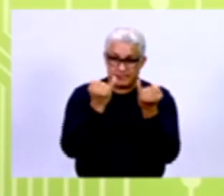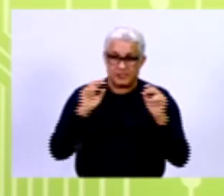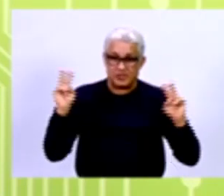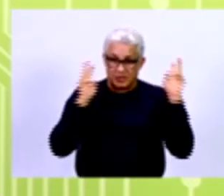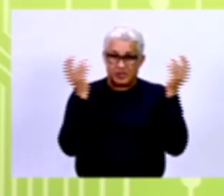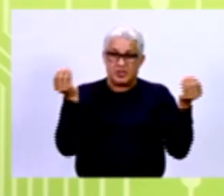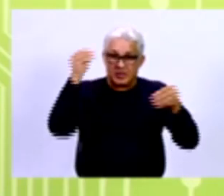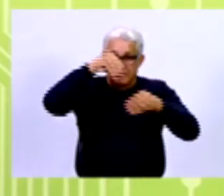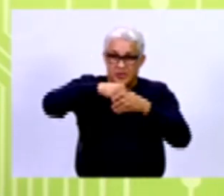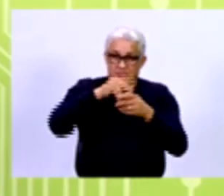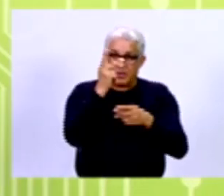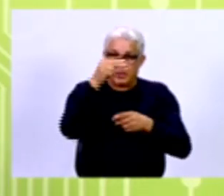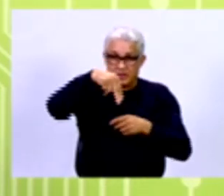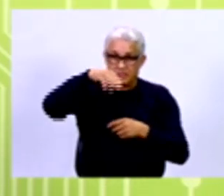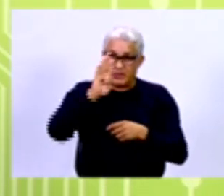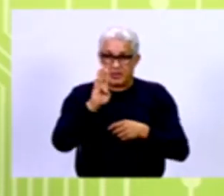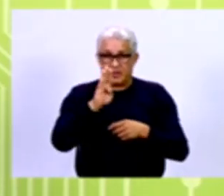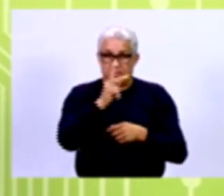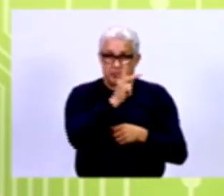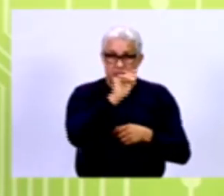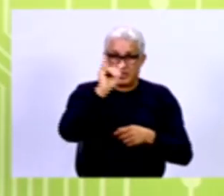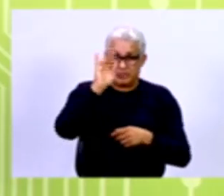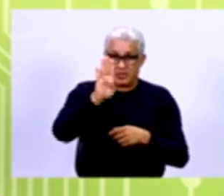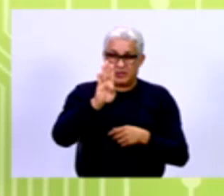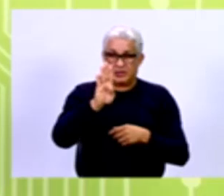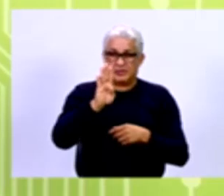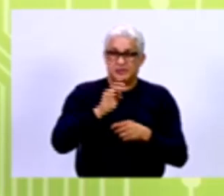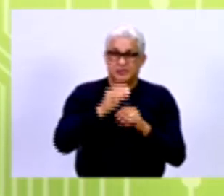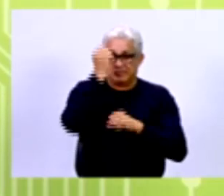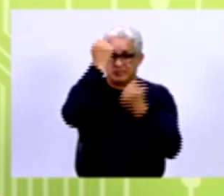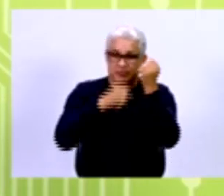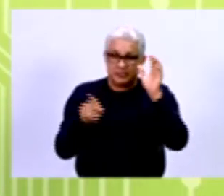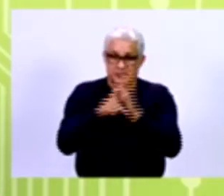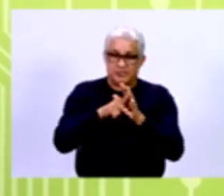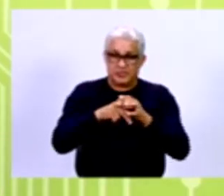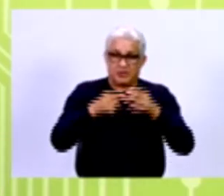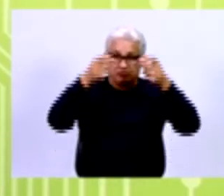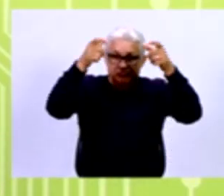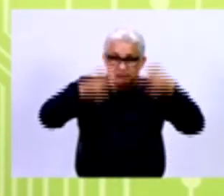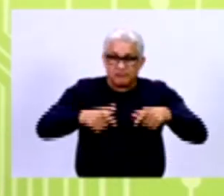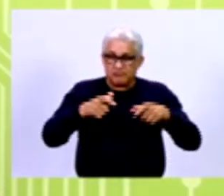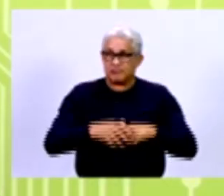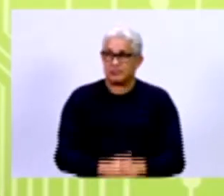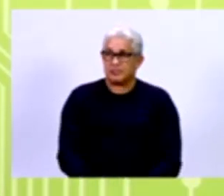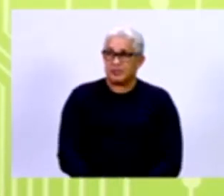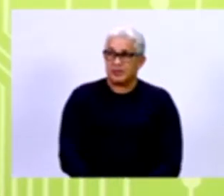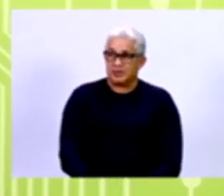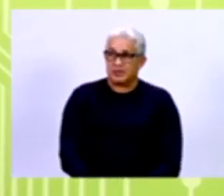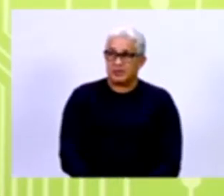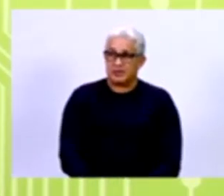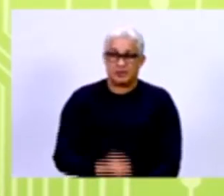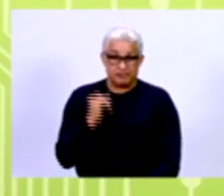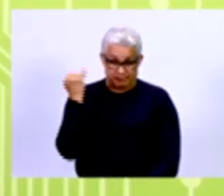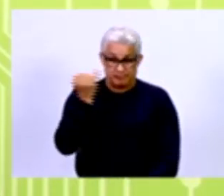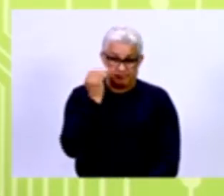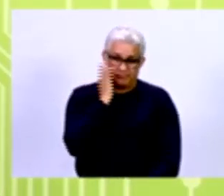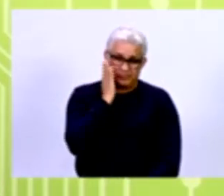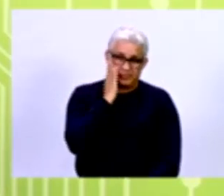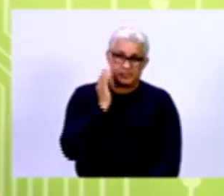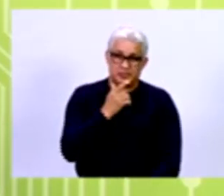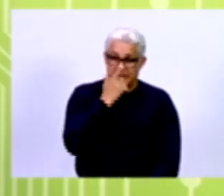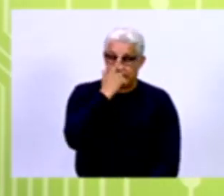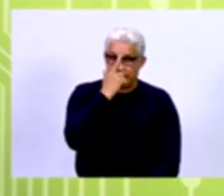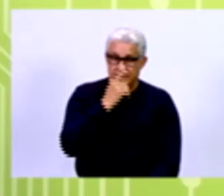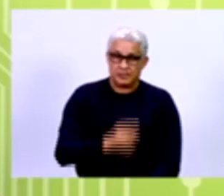ao PNB e não ao PIB. O PIB é a produção dentro de um determinado território, né? Isso é importante.